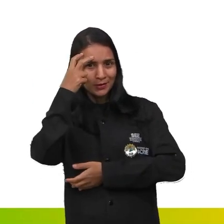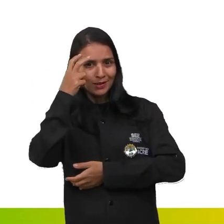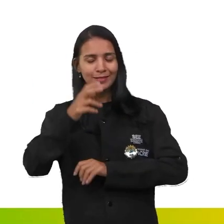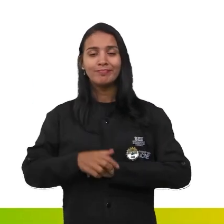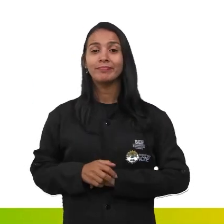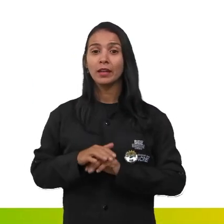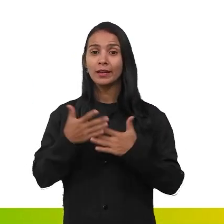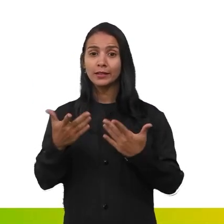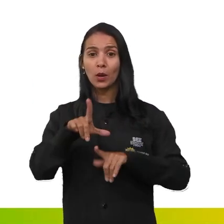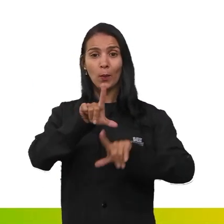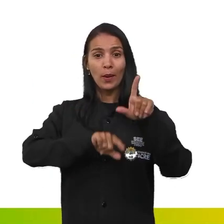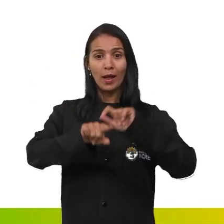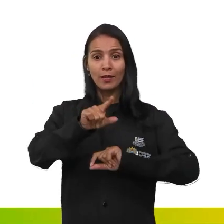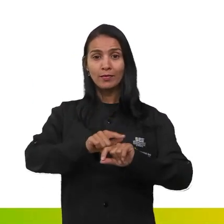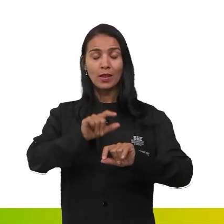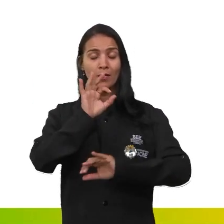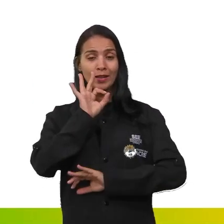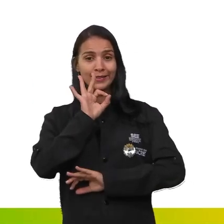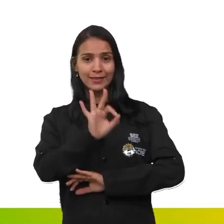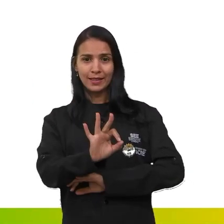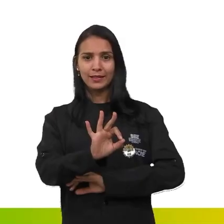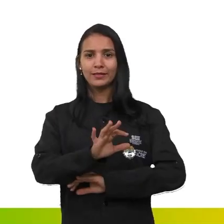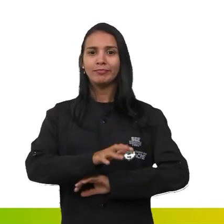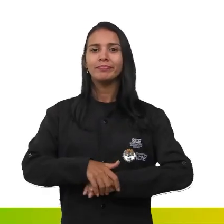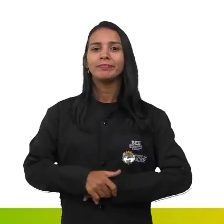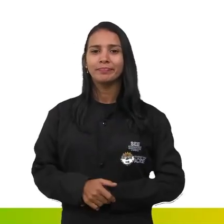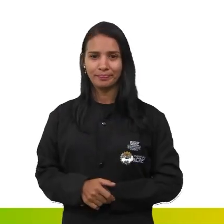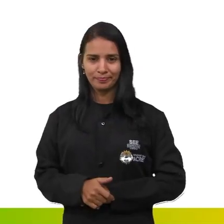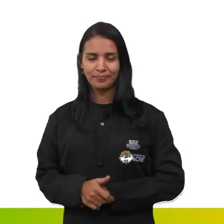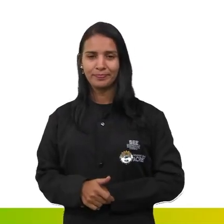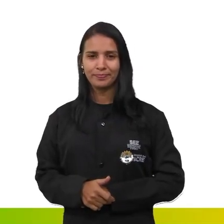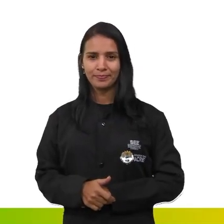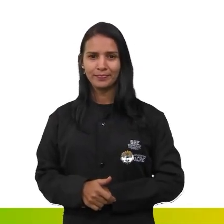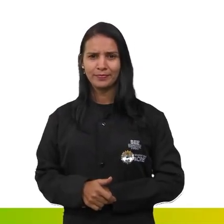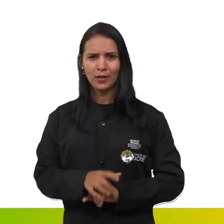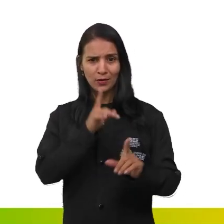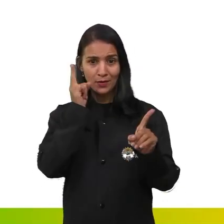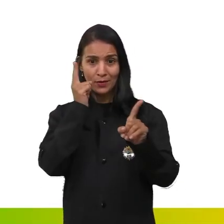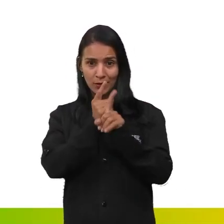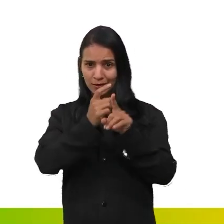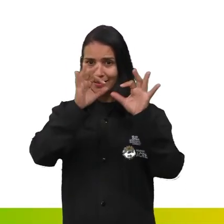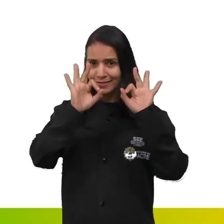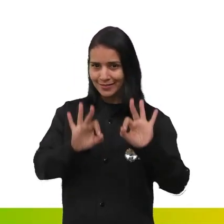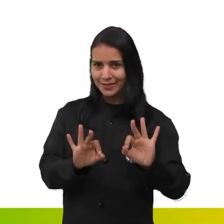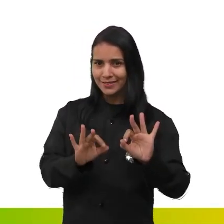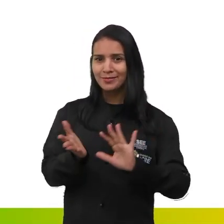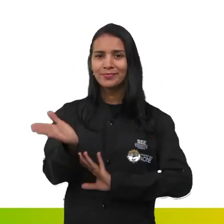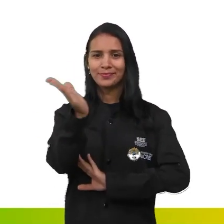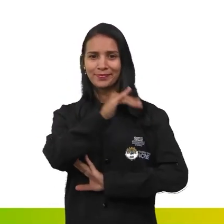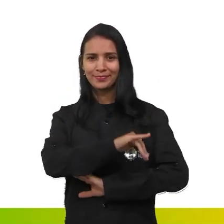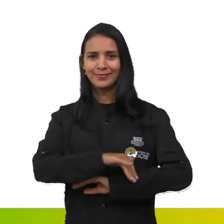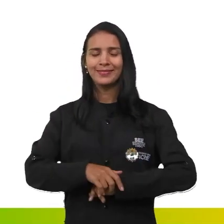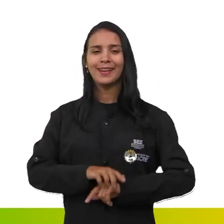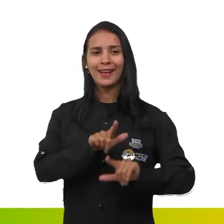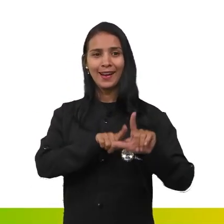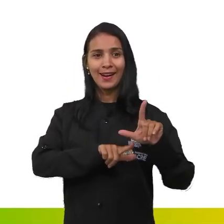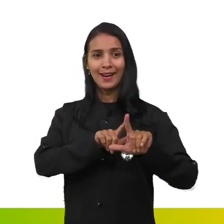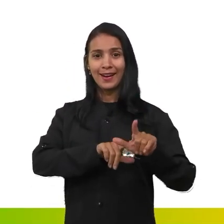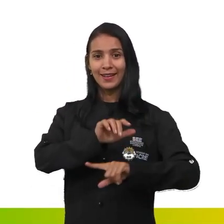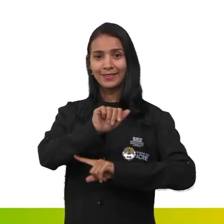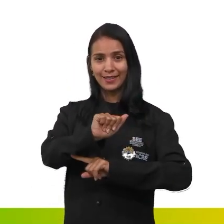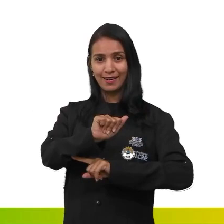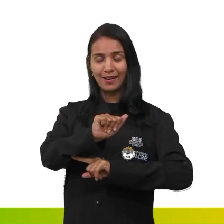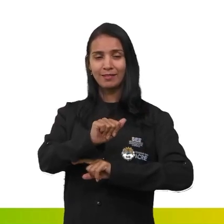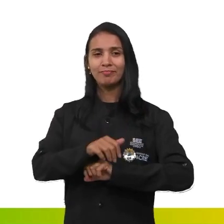processo, assinale a alternativa correta. Vamos então achar a alternativa correta? Letra A diz o